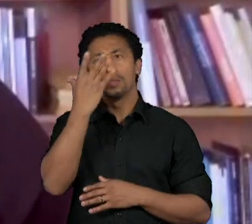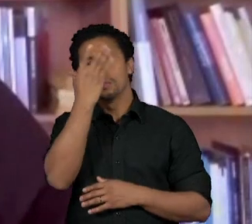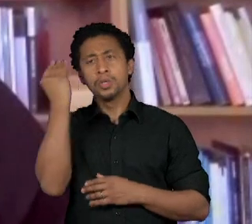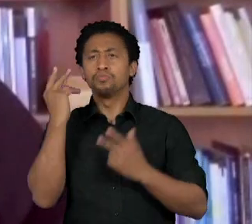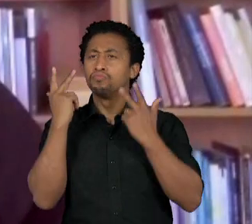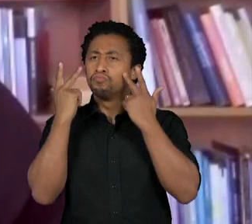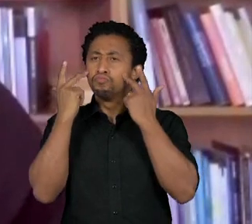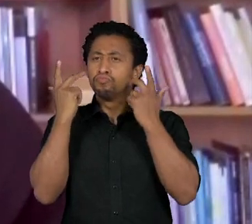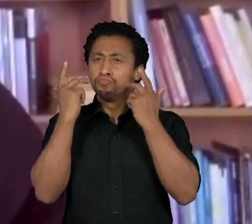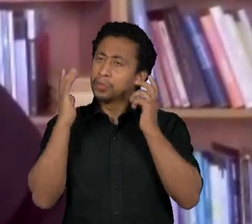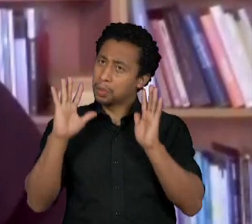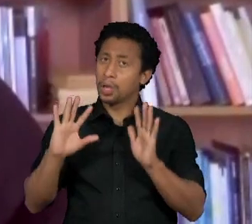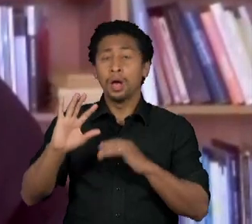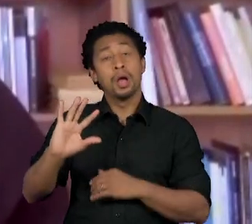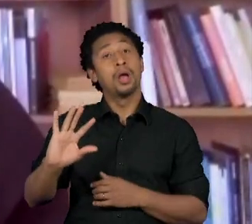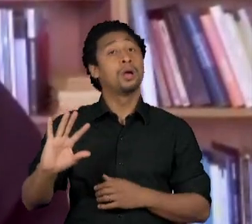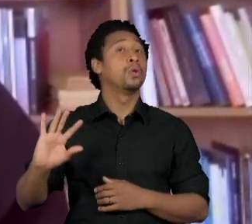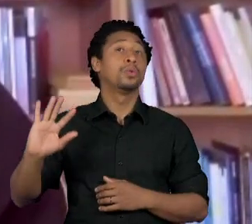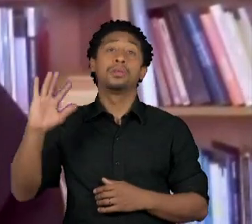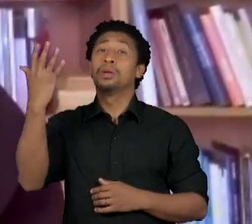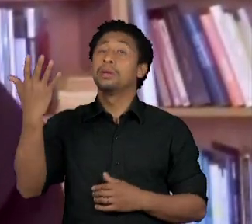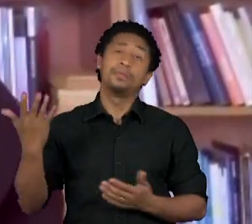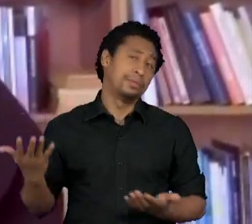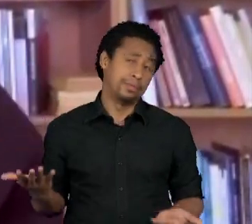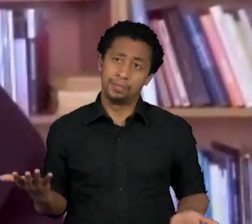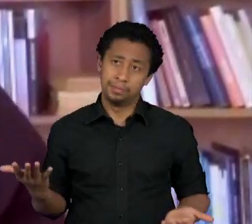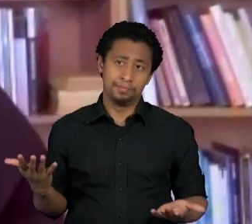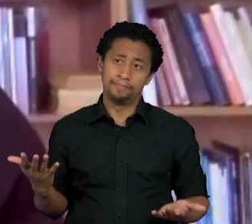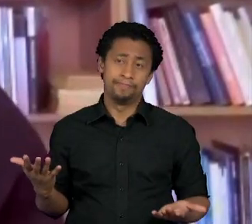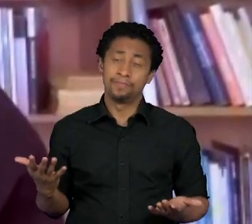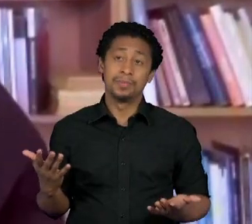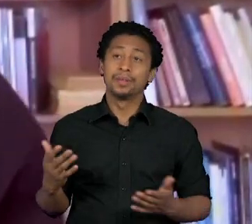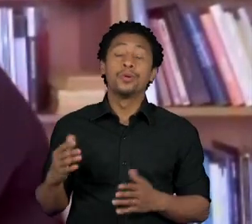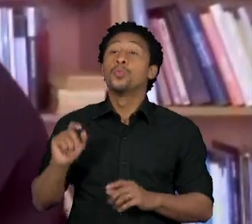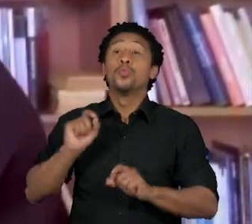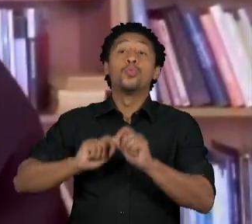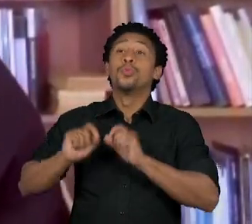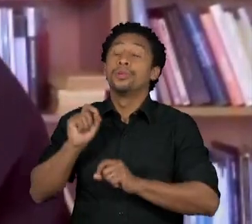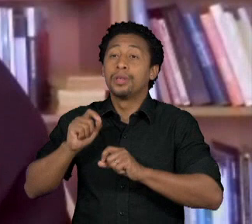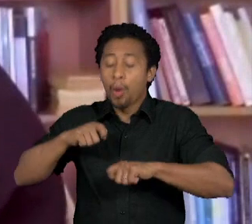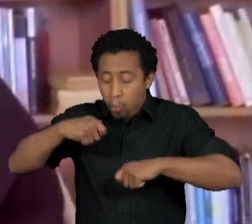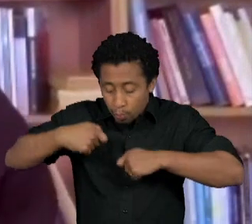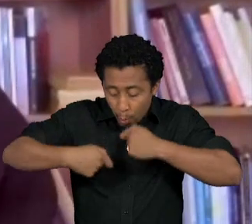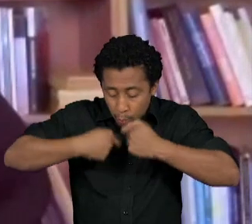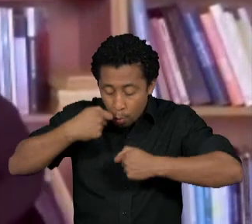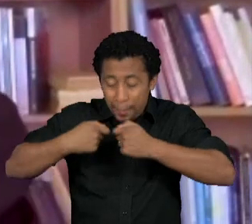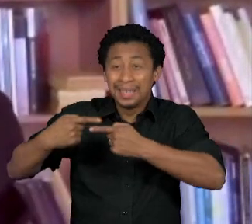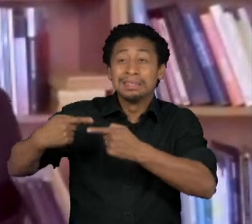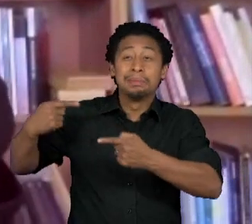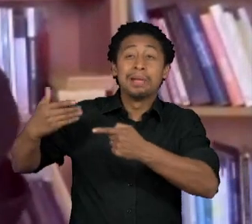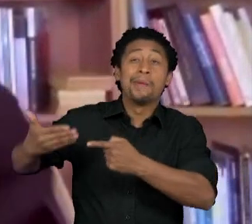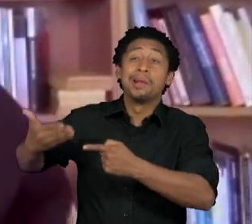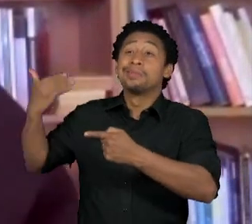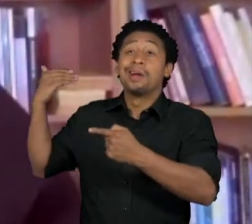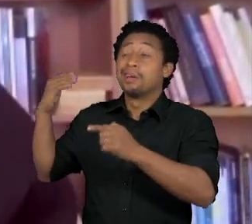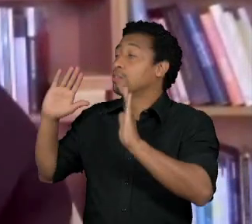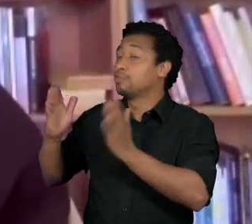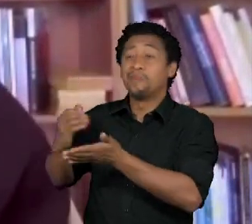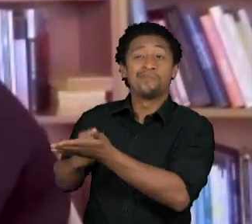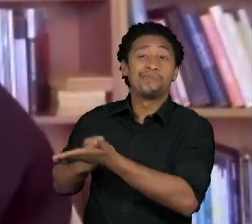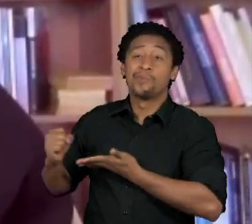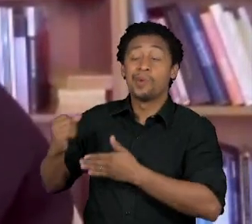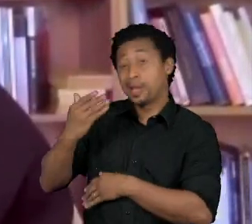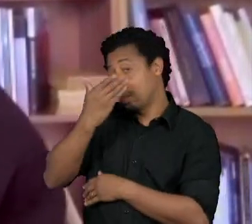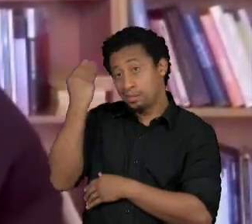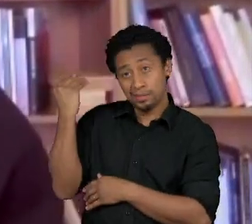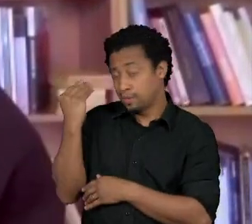sou incapaz, por exemplo, de lembrar sempre de tudo que eu comi na semana passada, o que não me interessa muito, talvez. Mas também